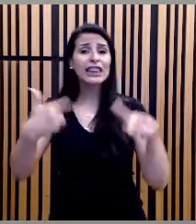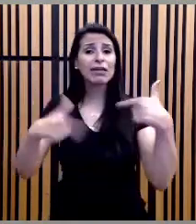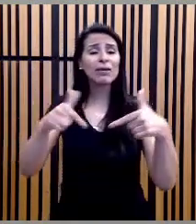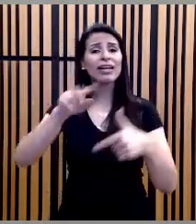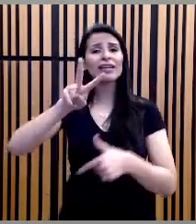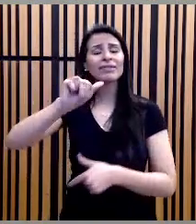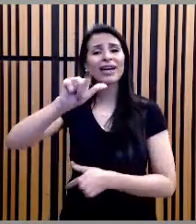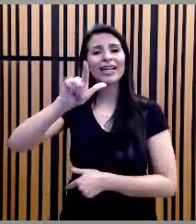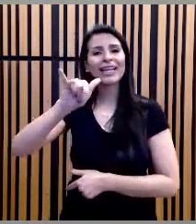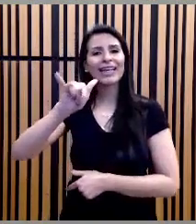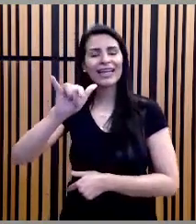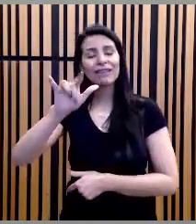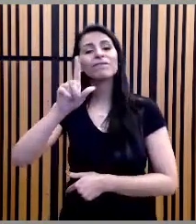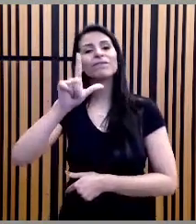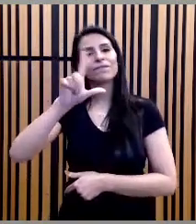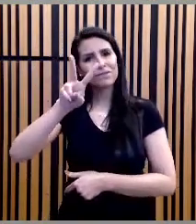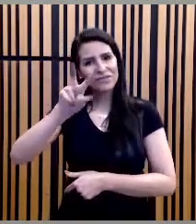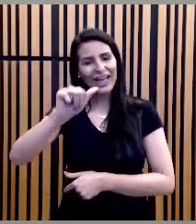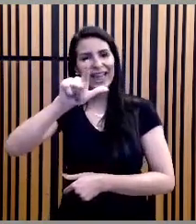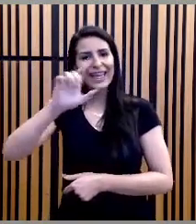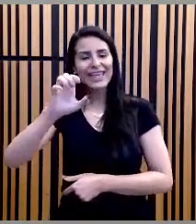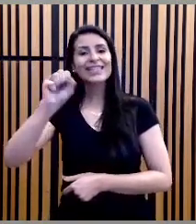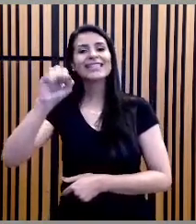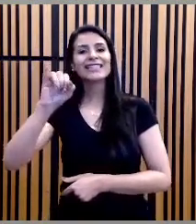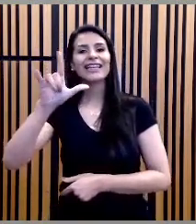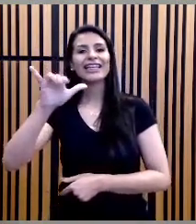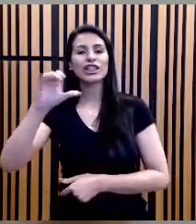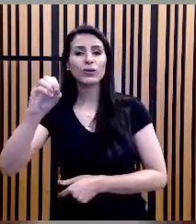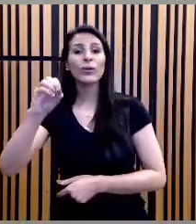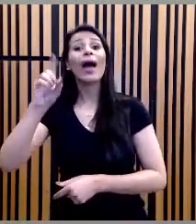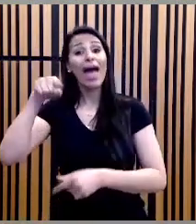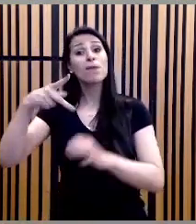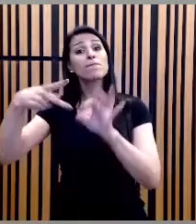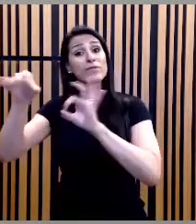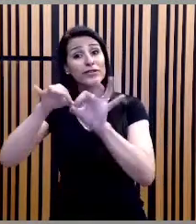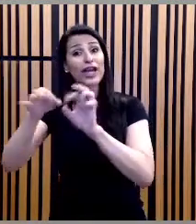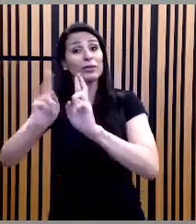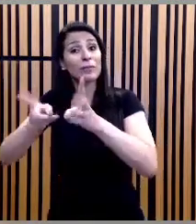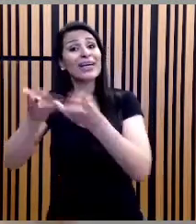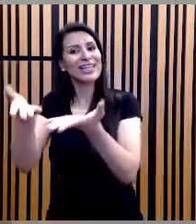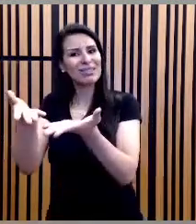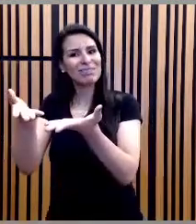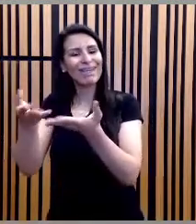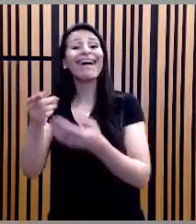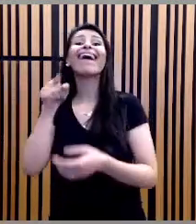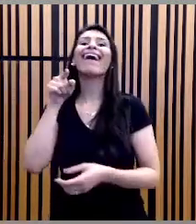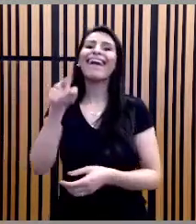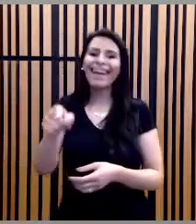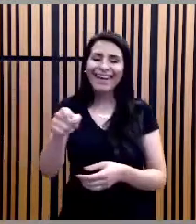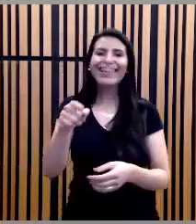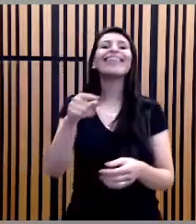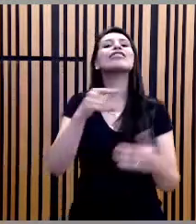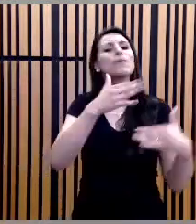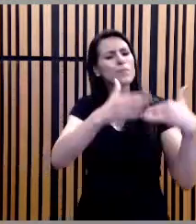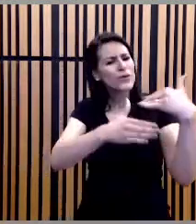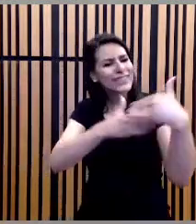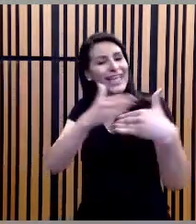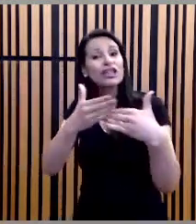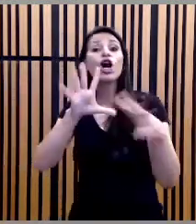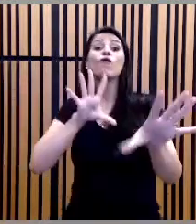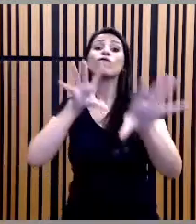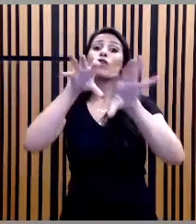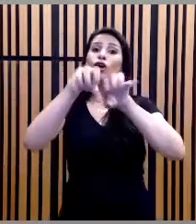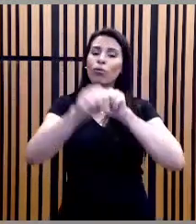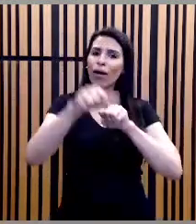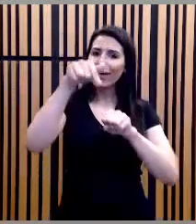pessoal, com o projeto da Supercooler. Ele passou por todo o nosso desenvolvimento, se formou na universidade e hoje